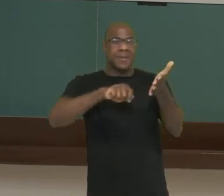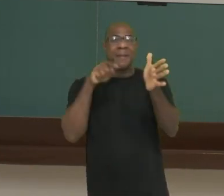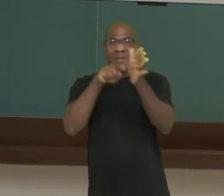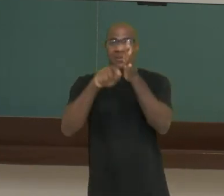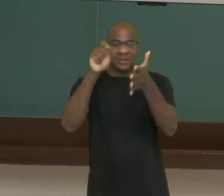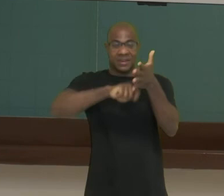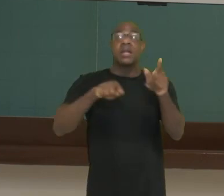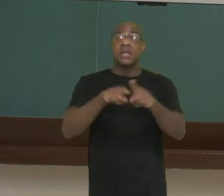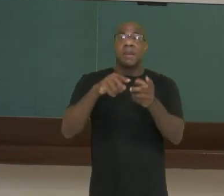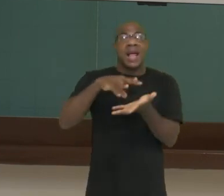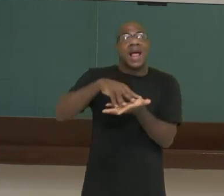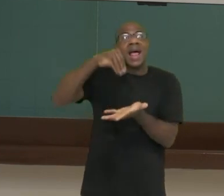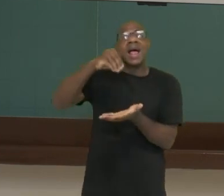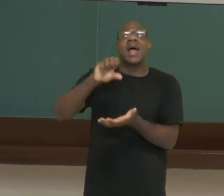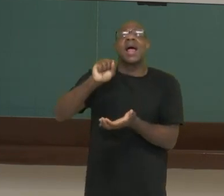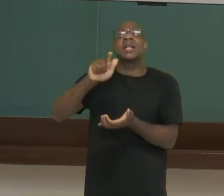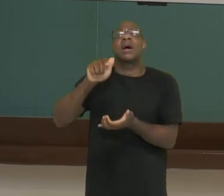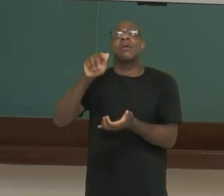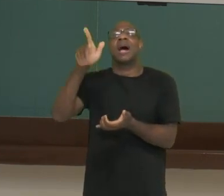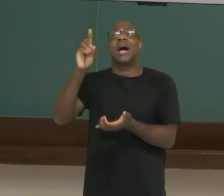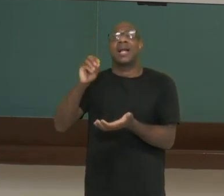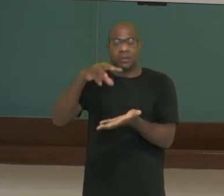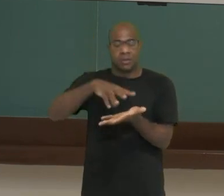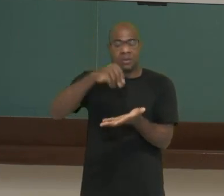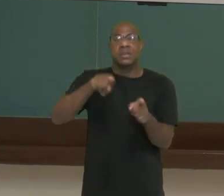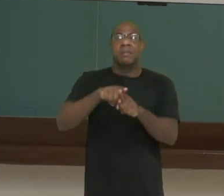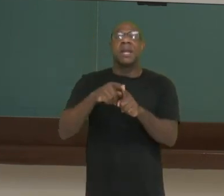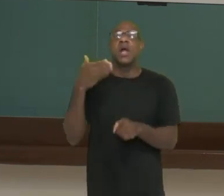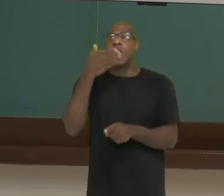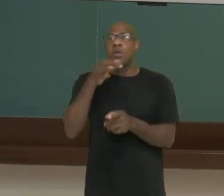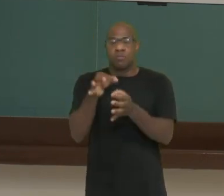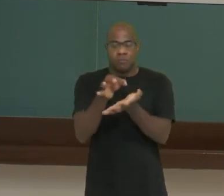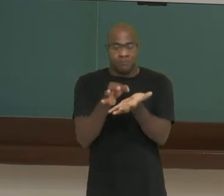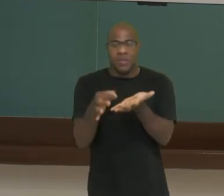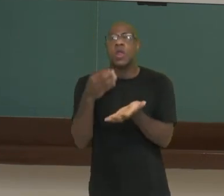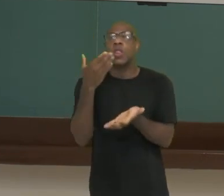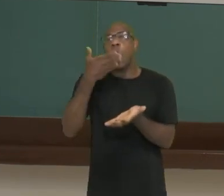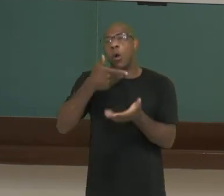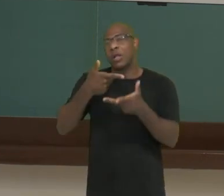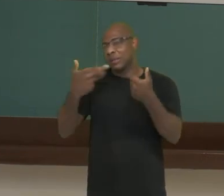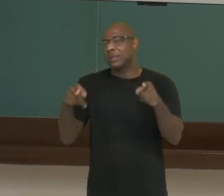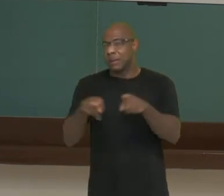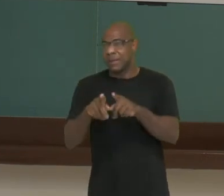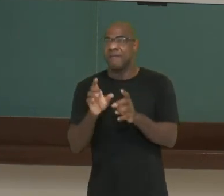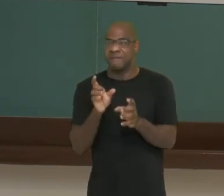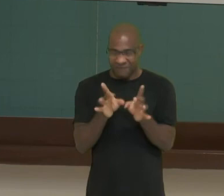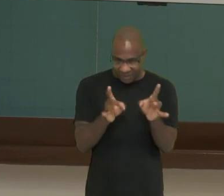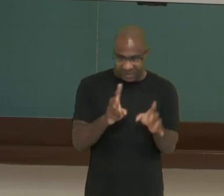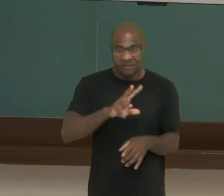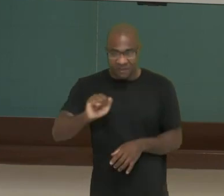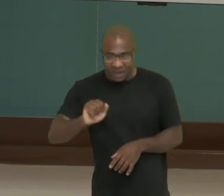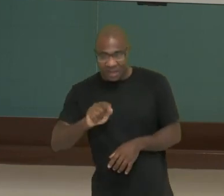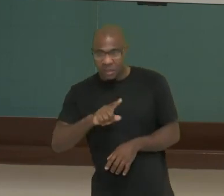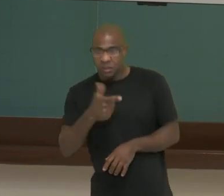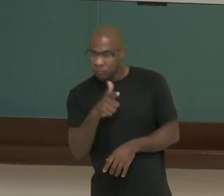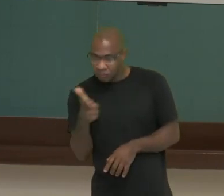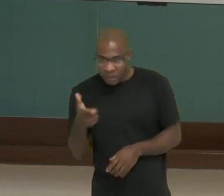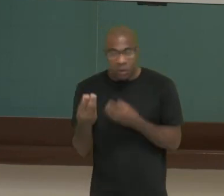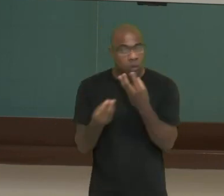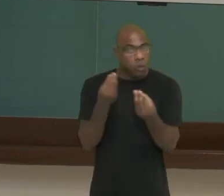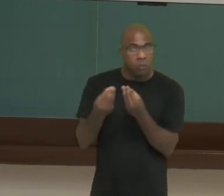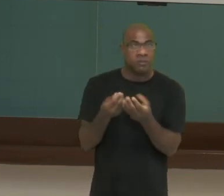salgados, dos doces? Você vai fazer um questionário. Claro, não pode fazer um questionário que demore muito tempo para a pessoa responder, que você não vai conseguir